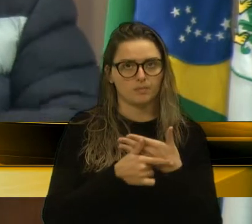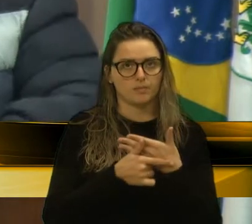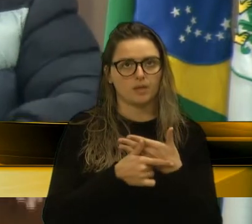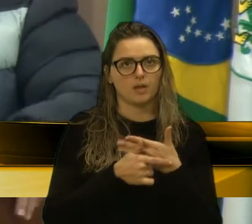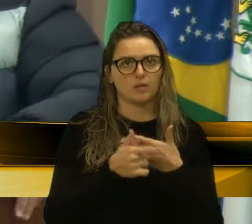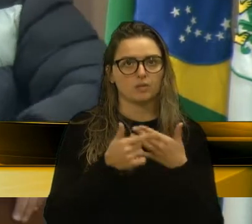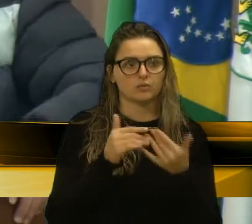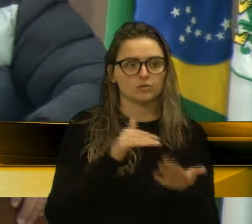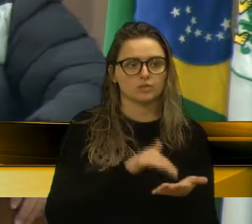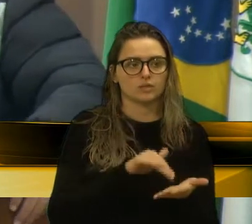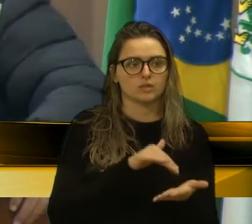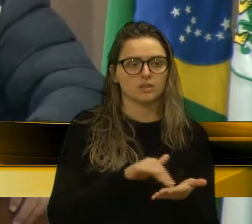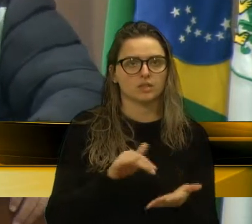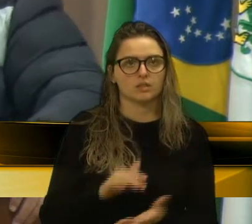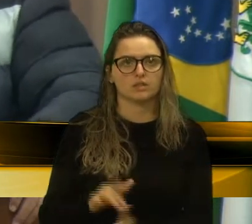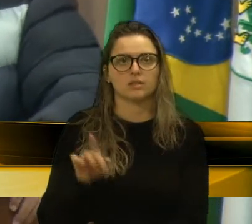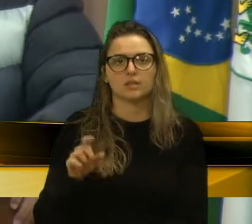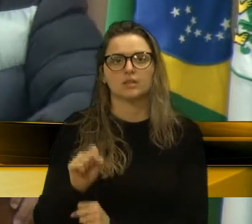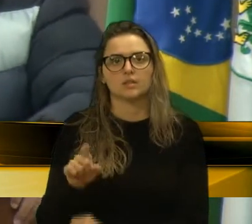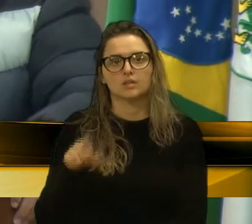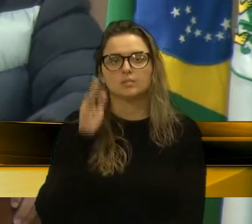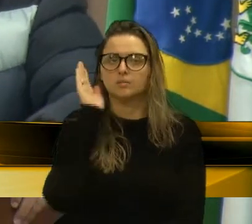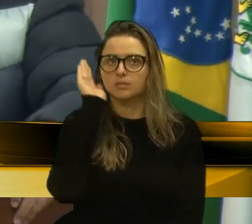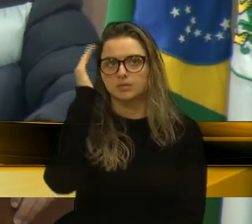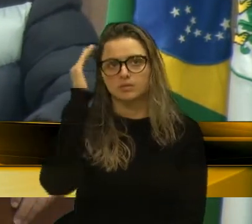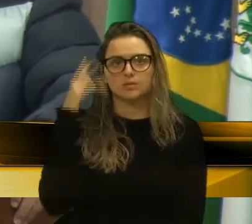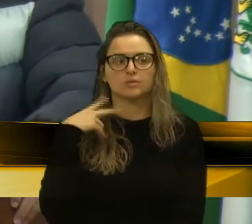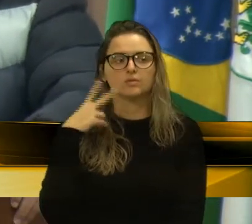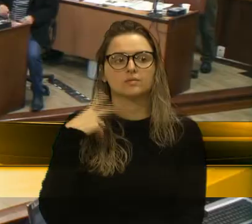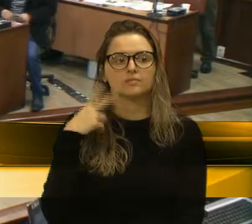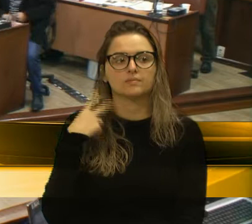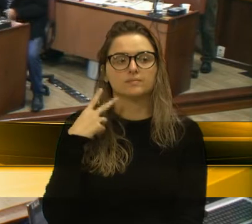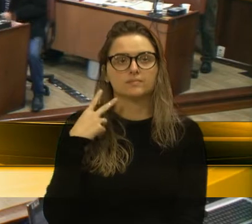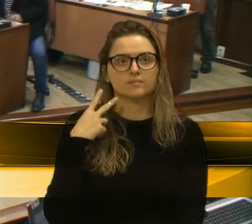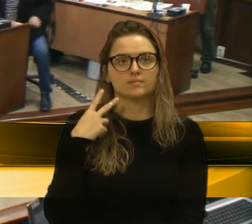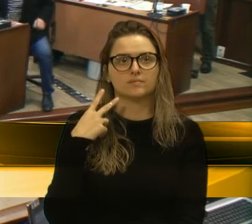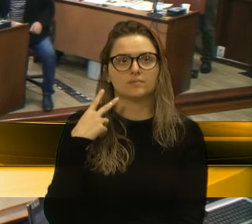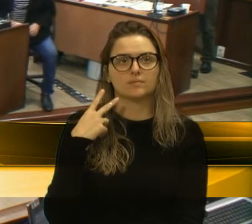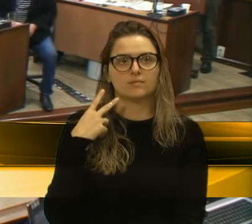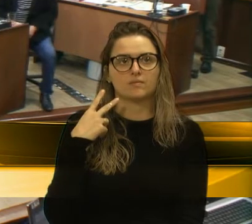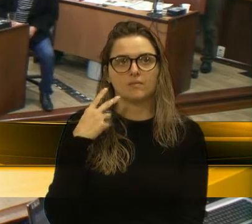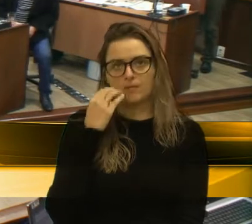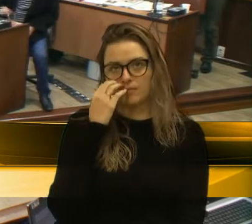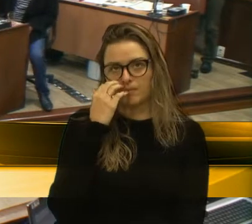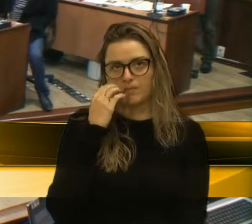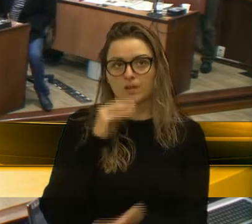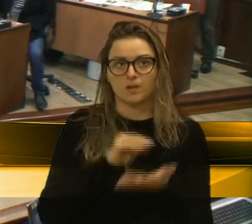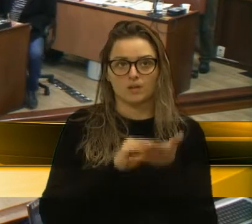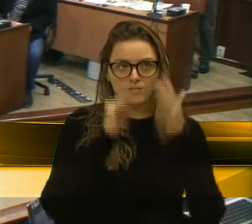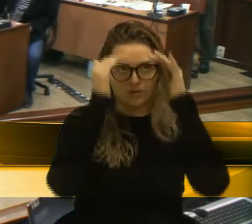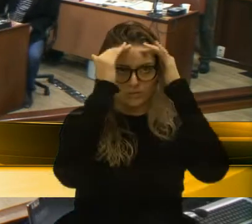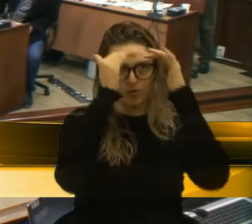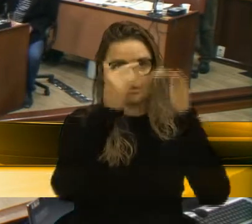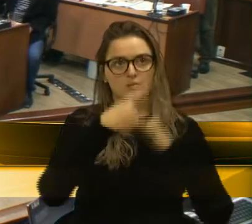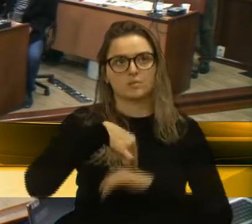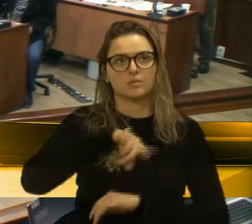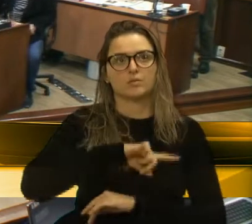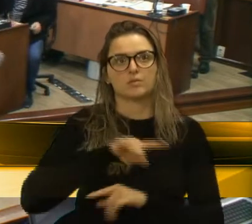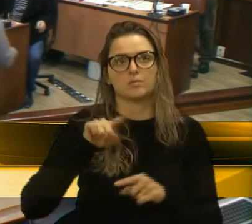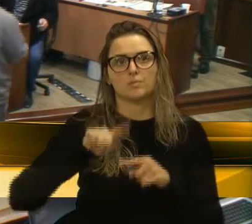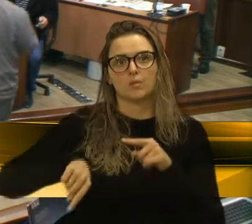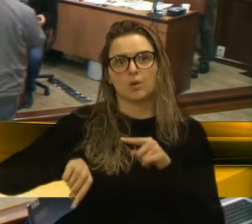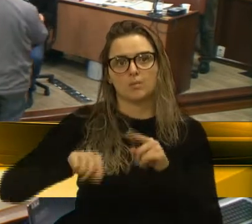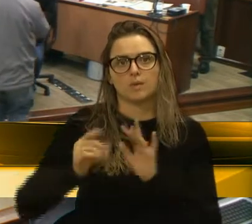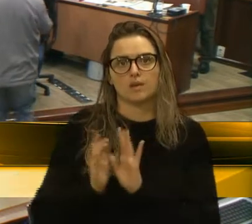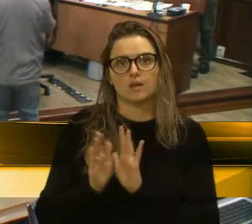como secretário mesmo. Sua parte, vereador Felipe. Vereador Renato, além da falta de respeito, né, e proibir